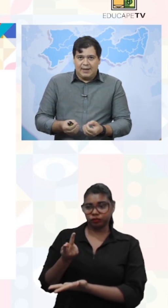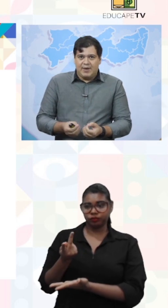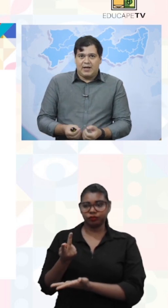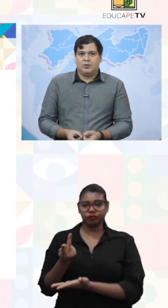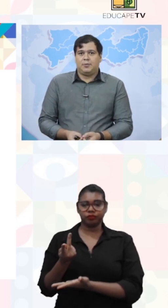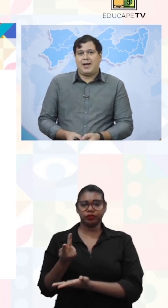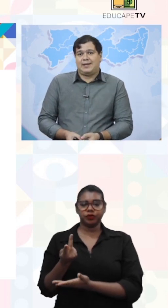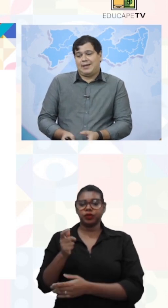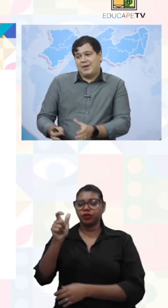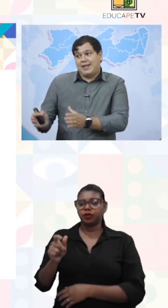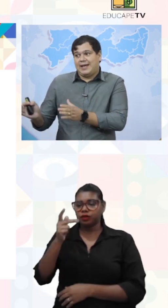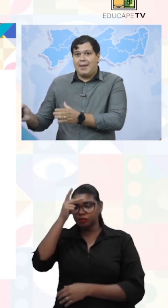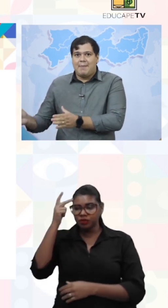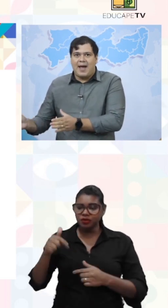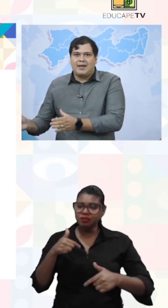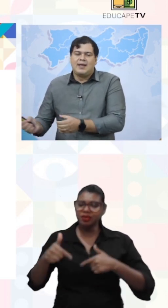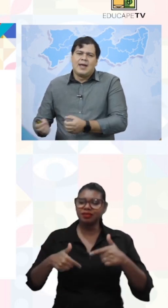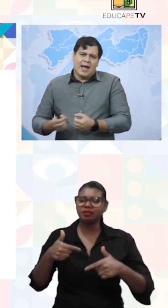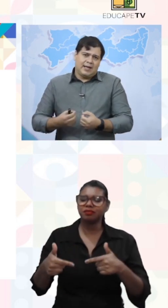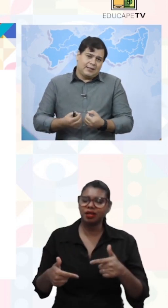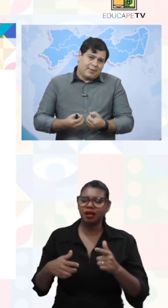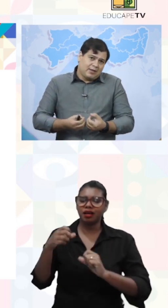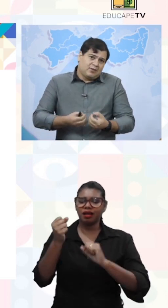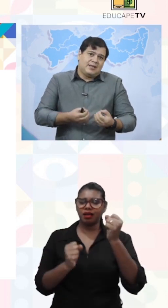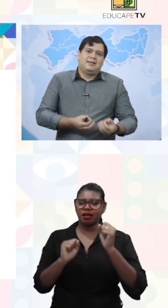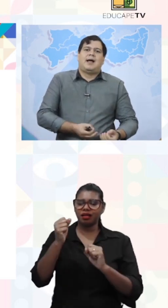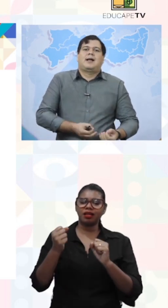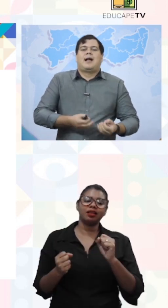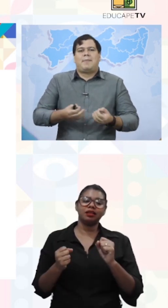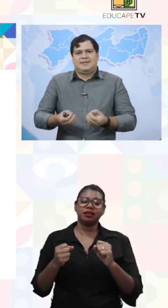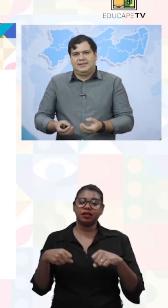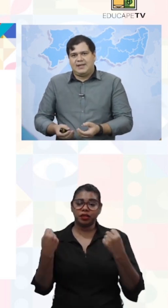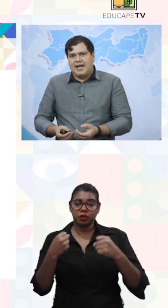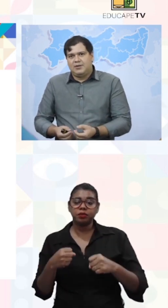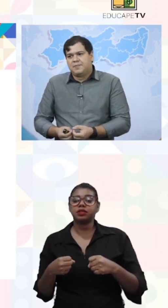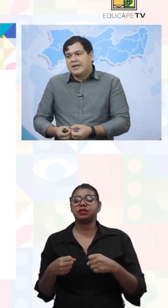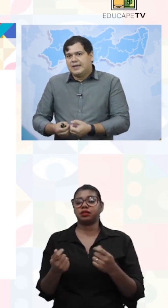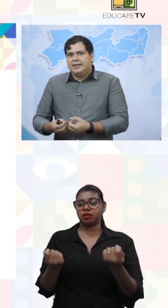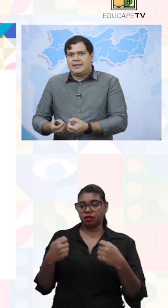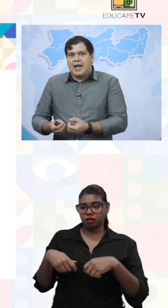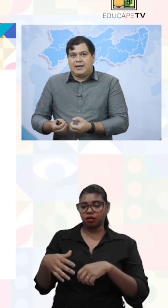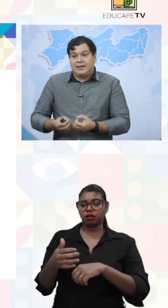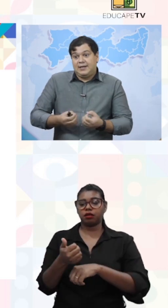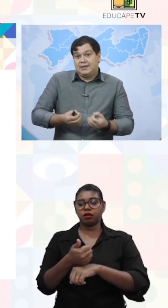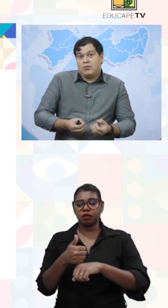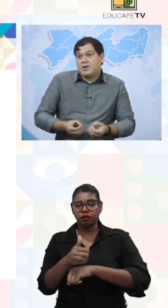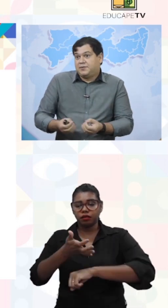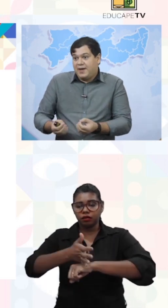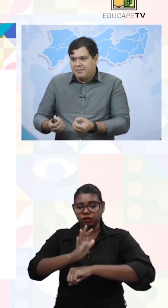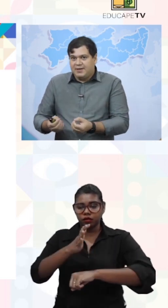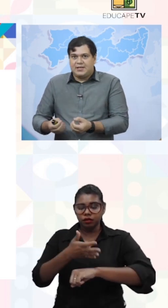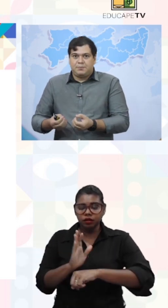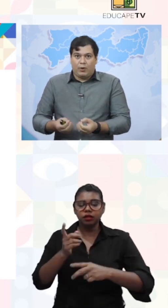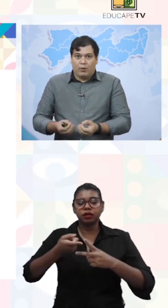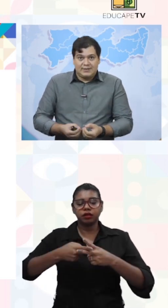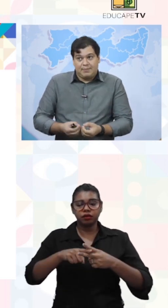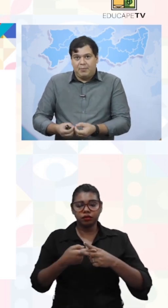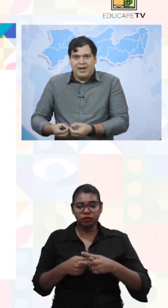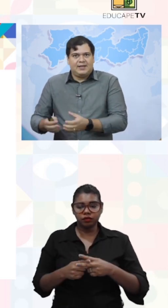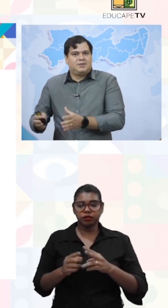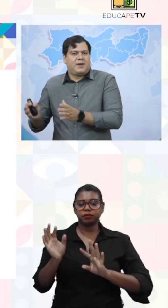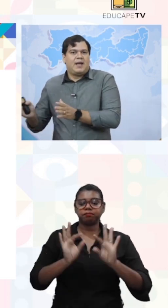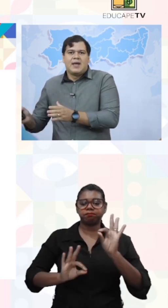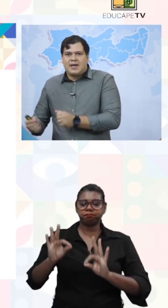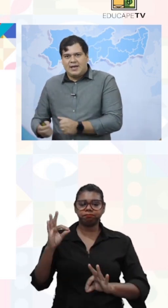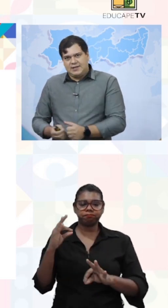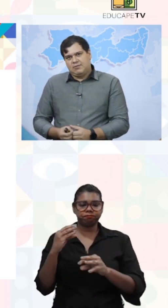aquele trabalhador, para trabalhar daquela máquina, aquele trabalhador tem que estar capacitado, ele tem que estar com as ferramentas prontas,